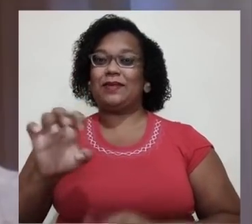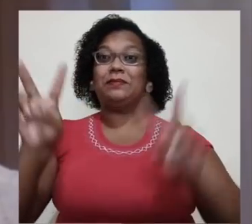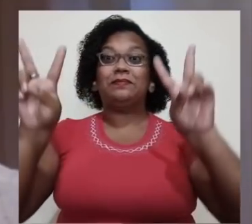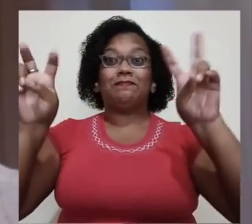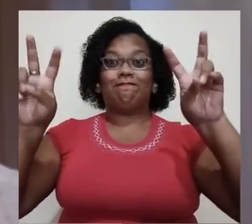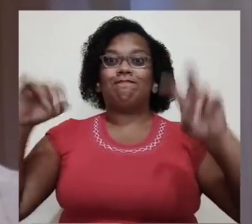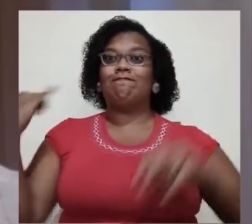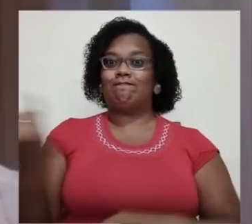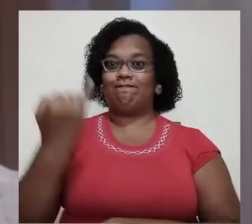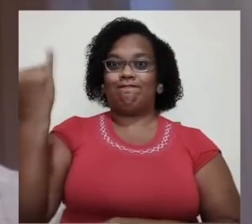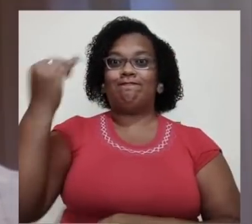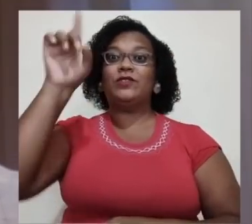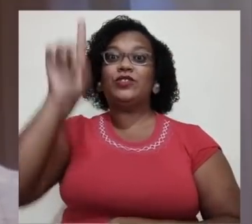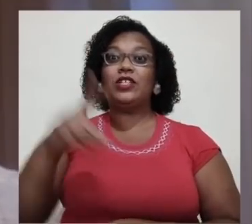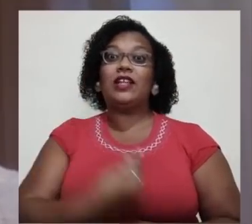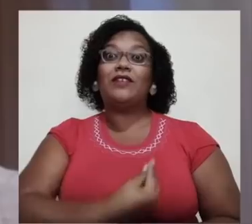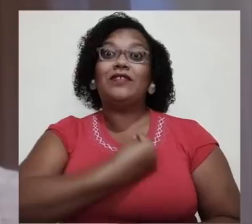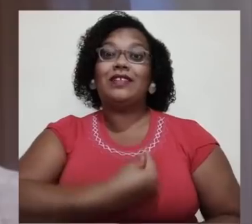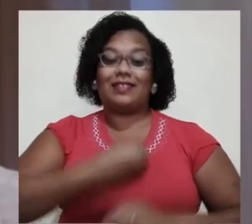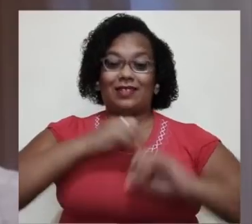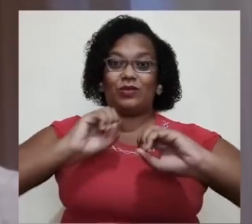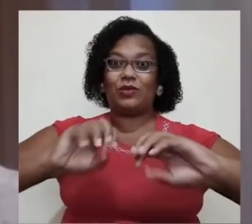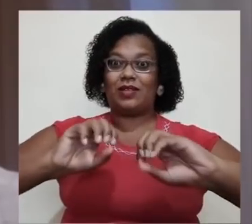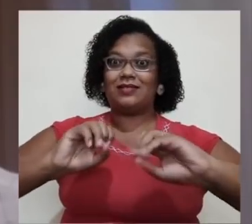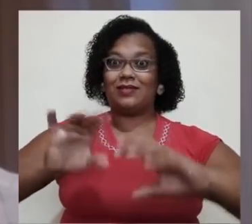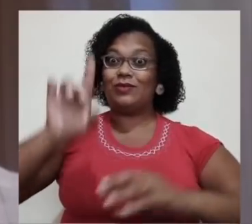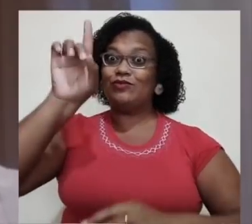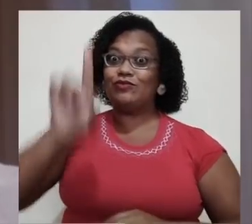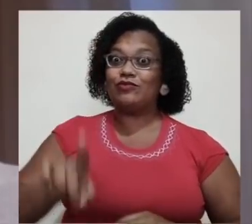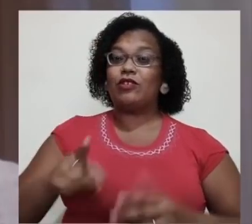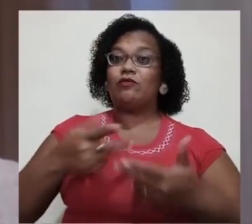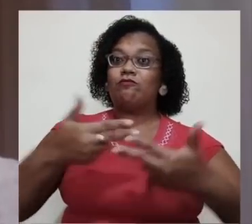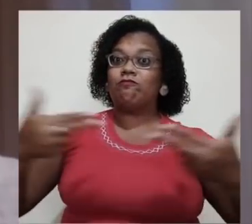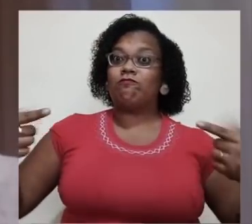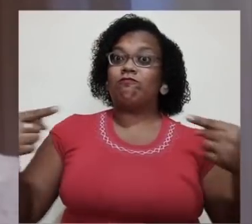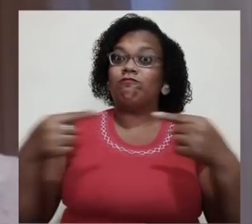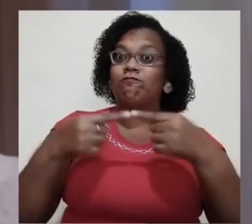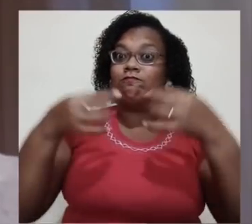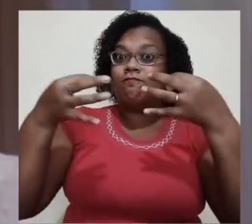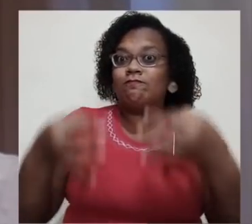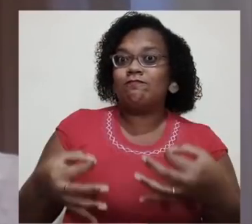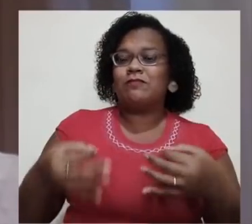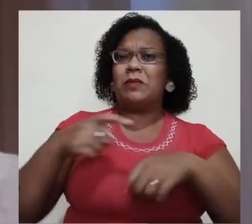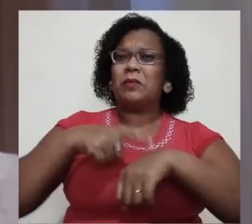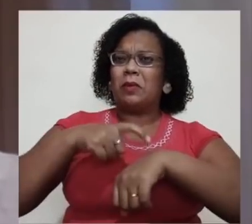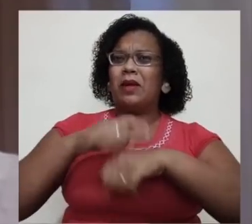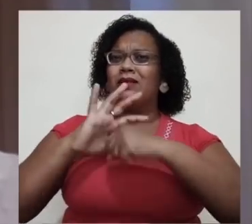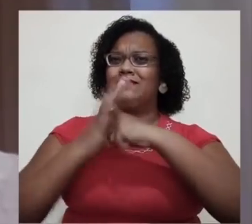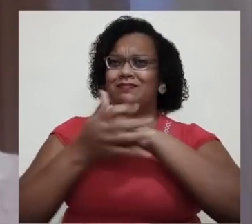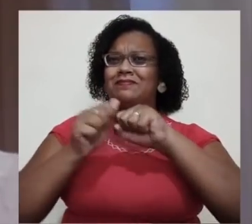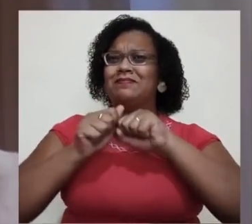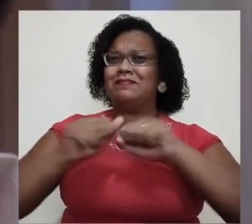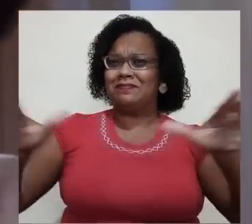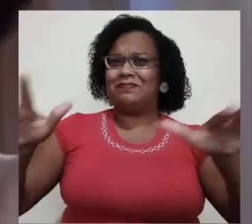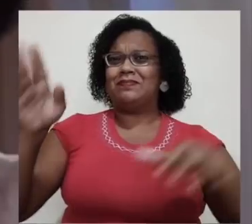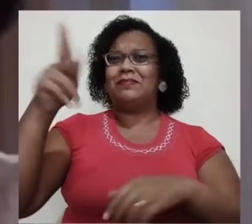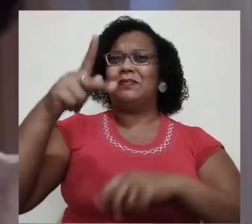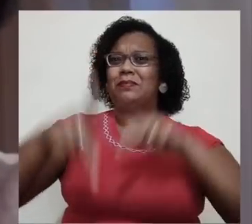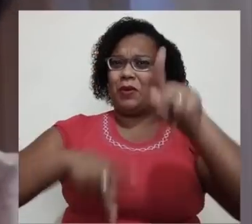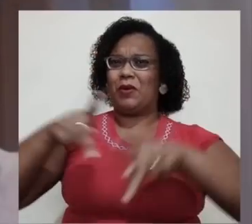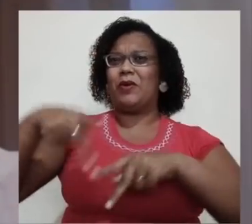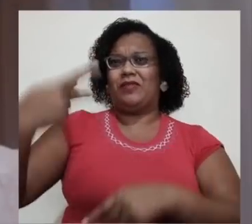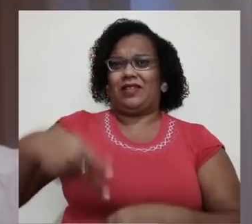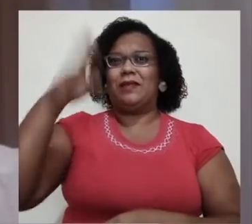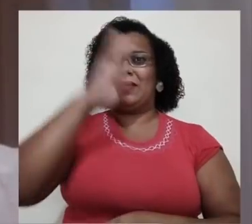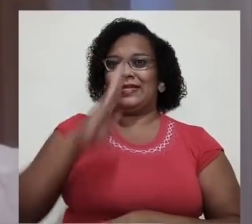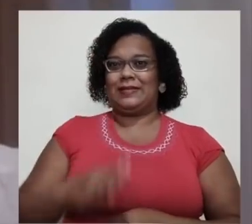educação, o direito às condições adequadas nesse momento de pandemia para a população brasileira. Eu vou fazer uma apresentação, como me